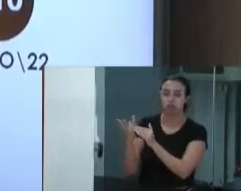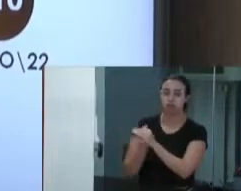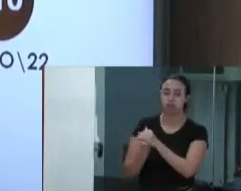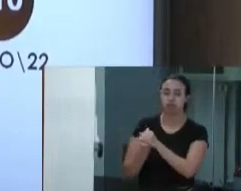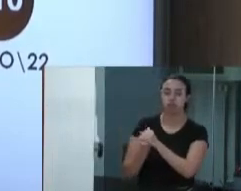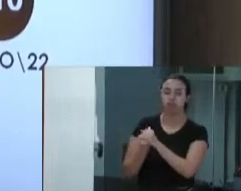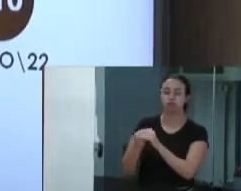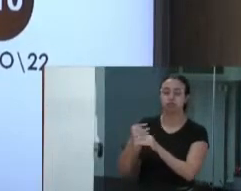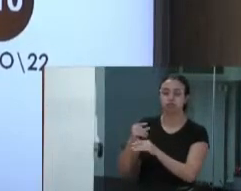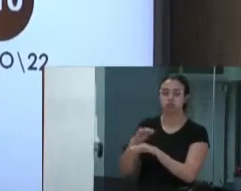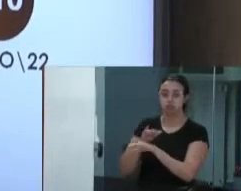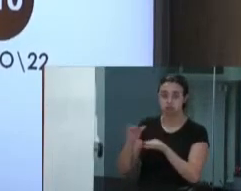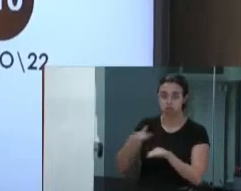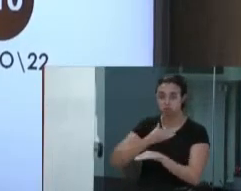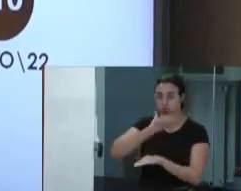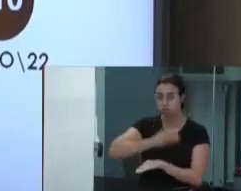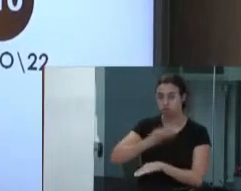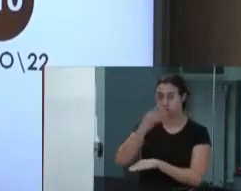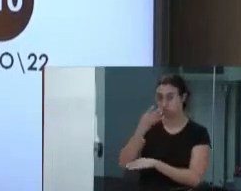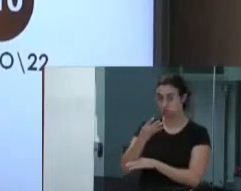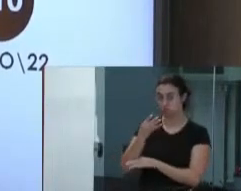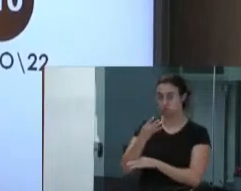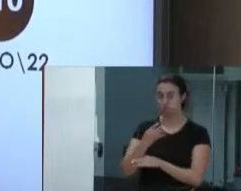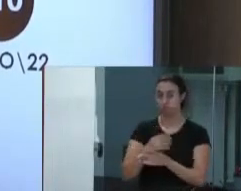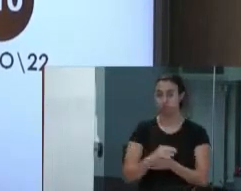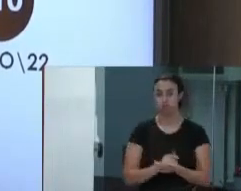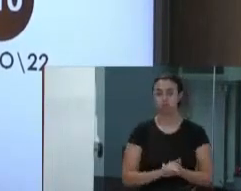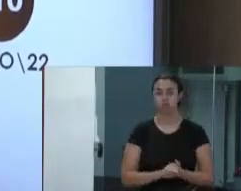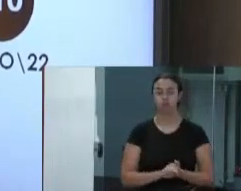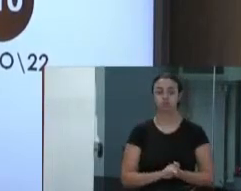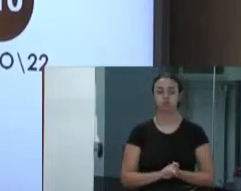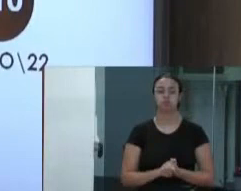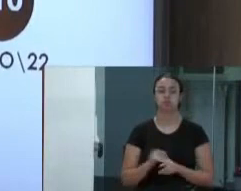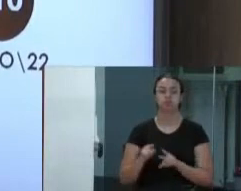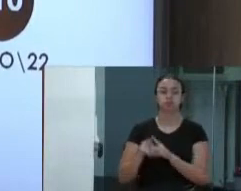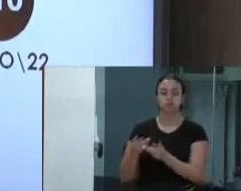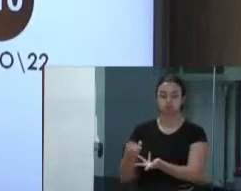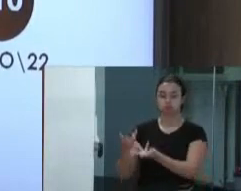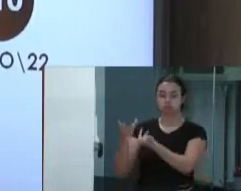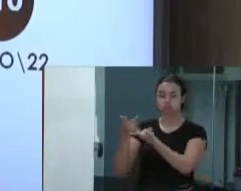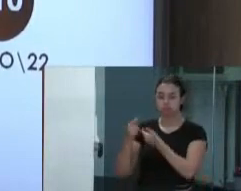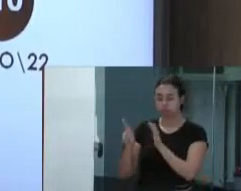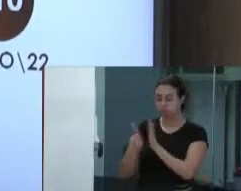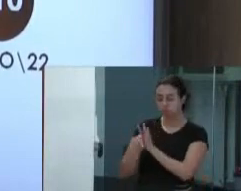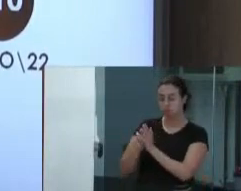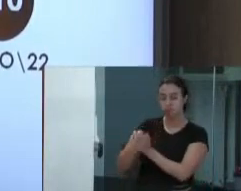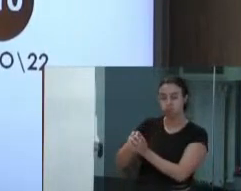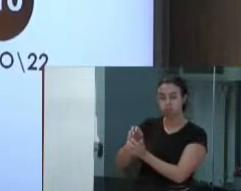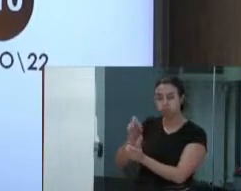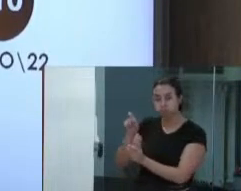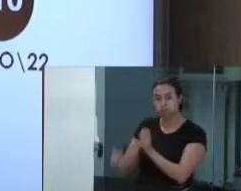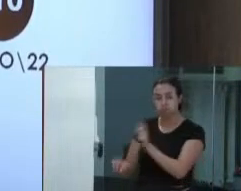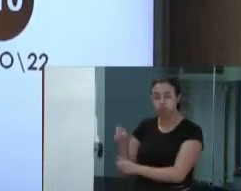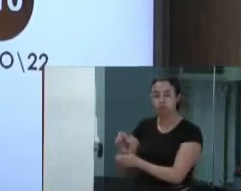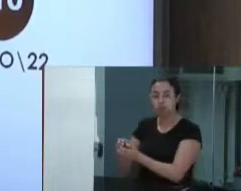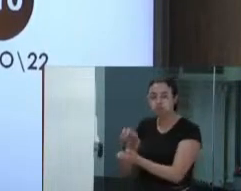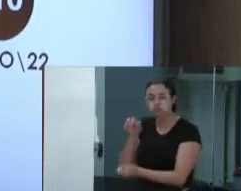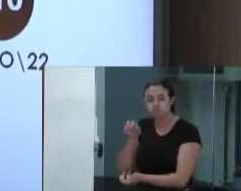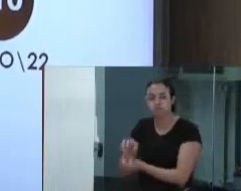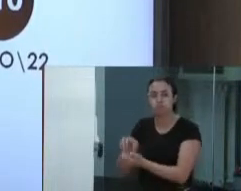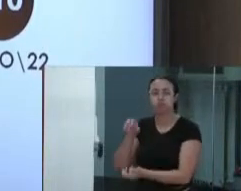encerramos dezembro com 4. E o acolhimento institucional para idosos em dezembro, né, do ano passado, nós